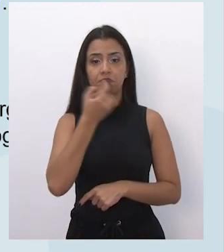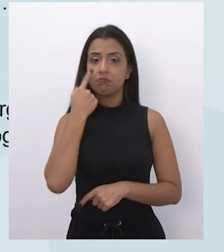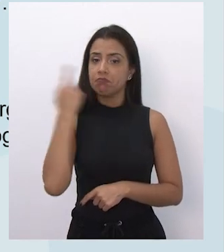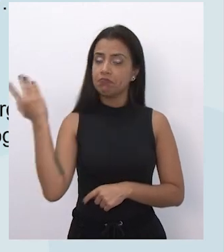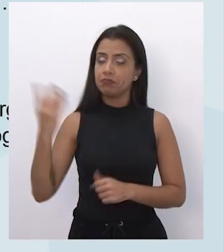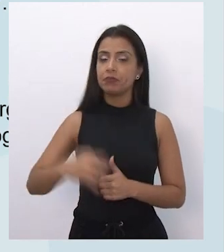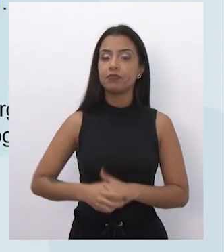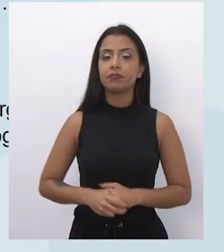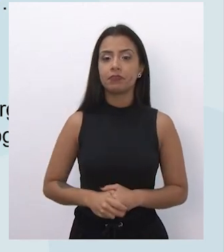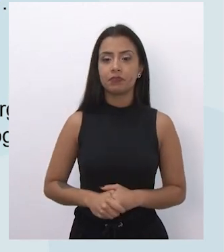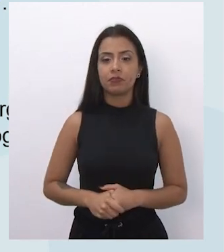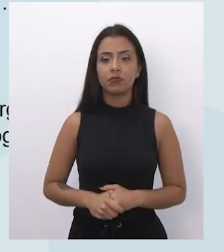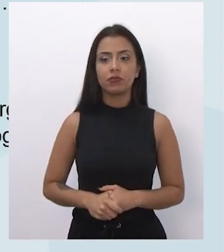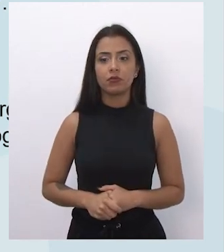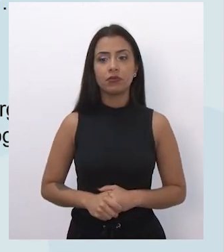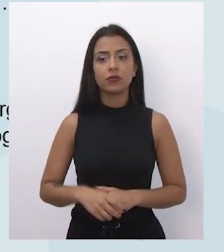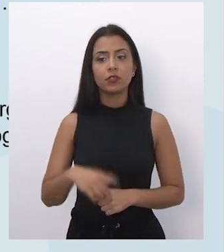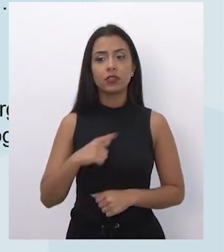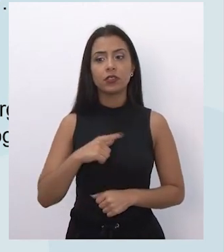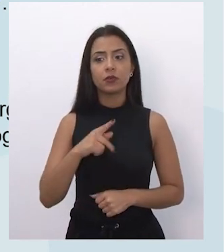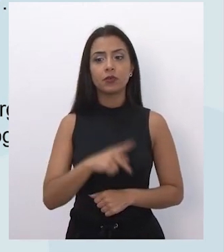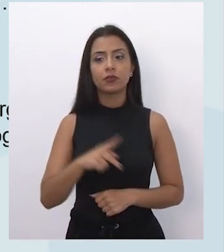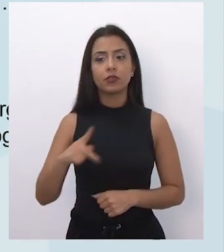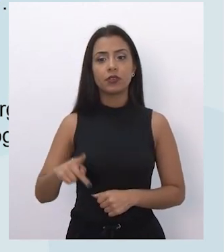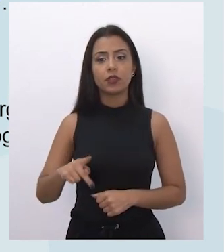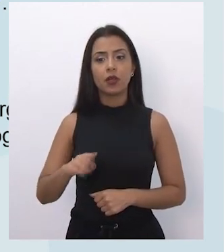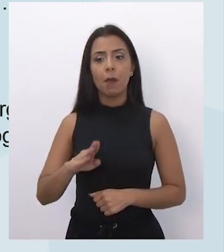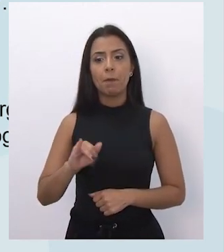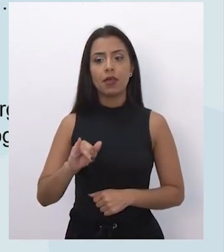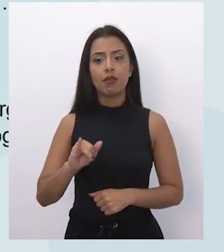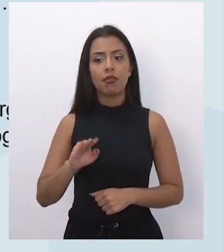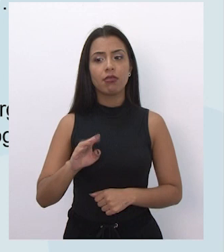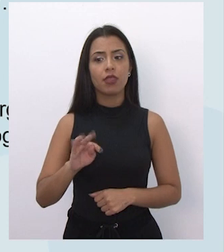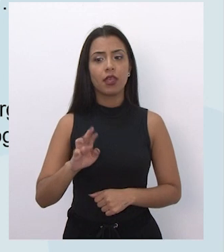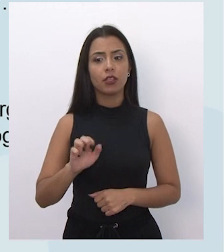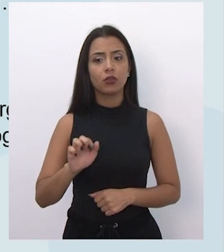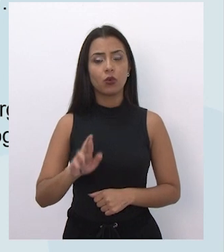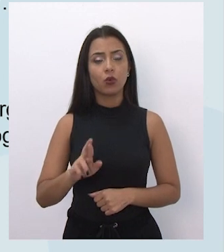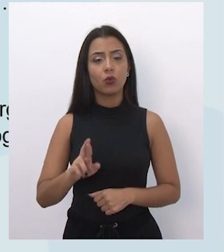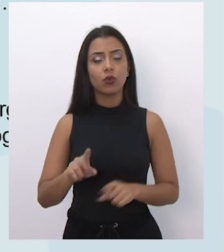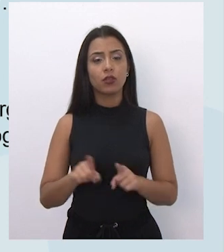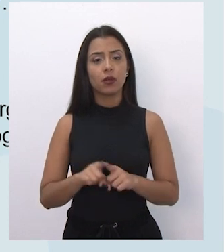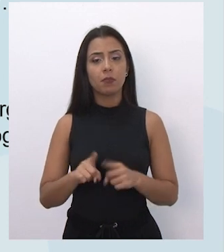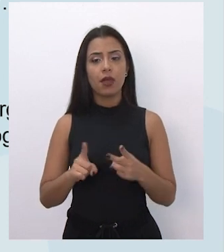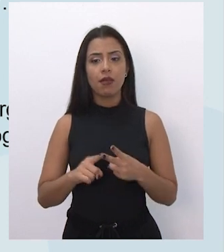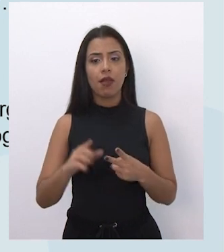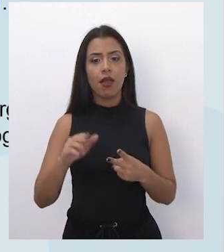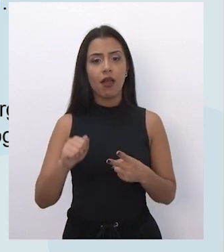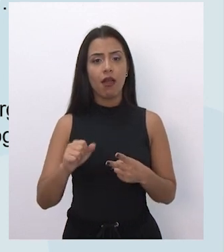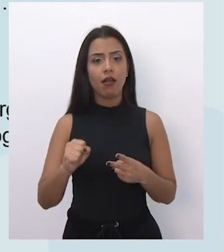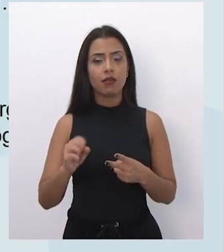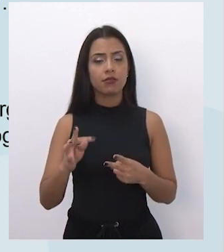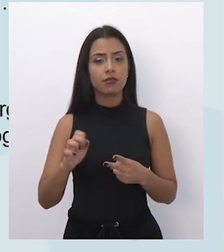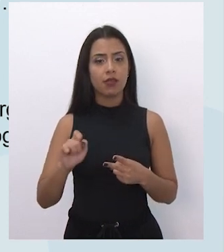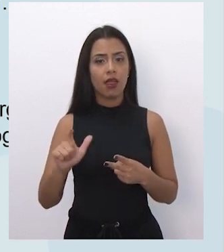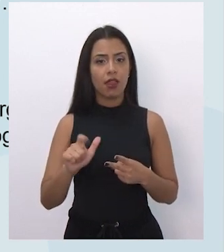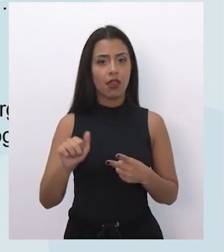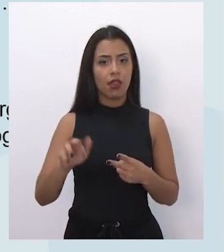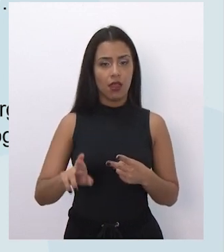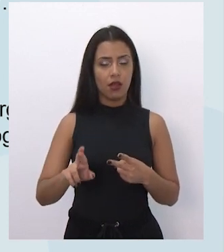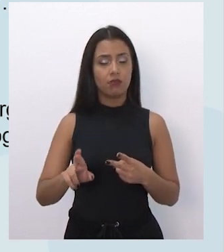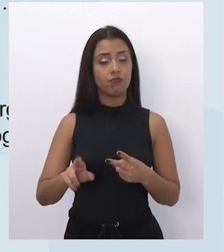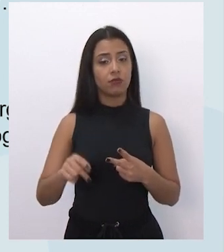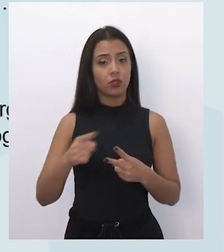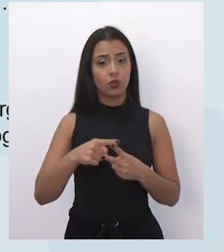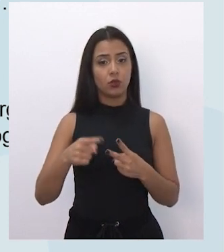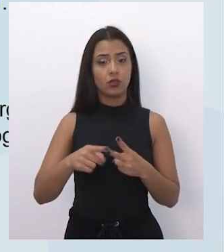professora Bittencourt e a professora Castelar, que são duas referências relacionadas ao currículo, mas também são duas referências